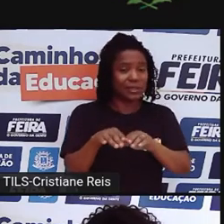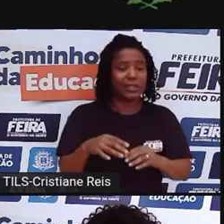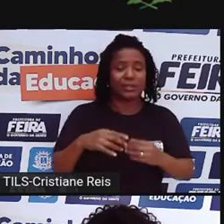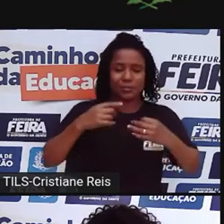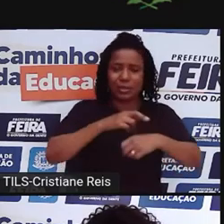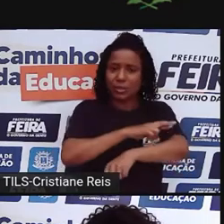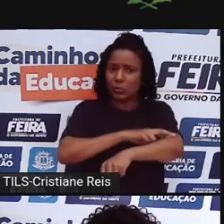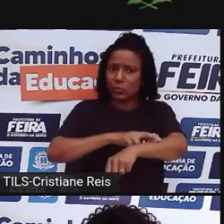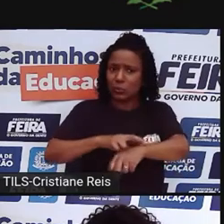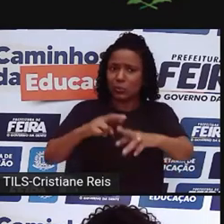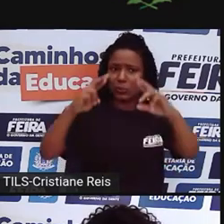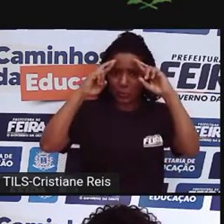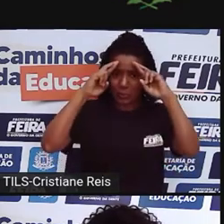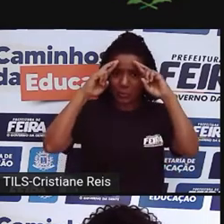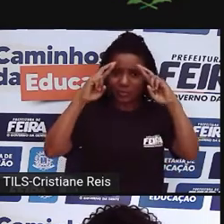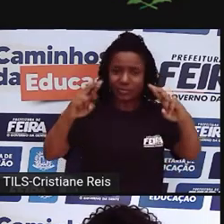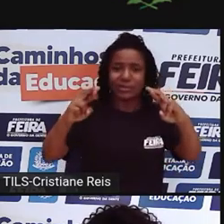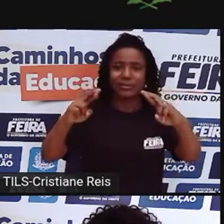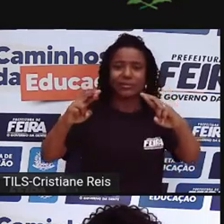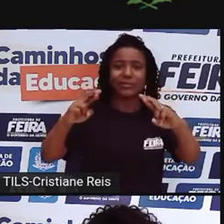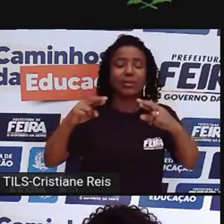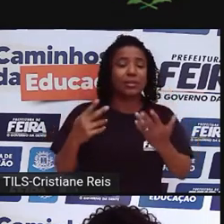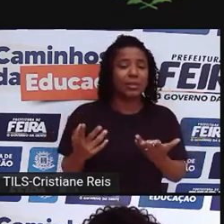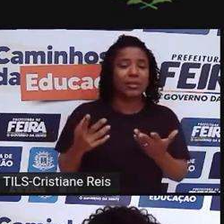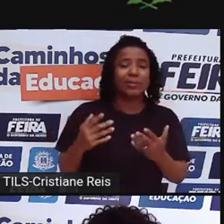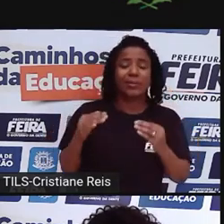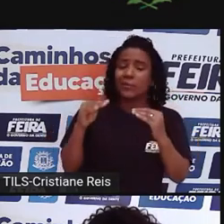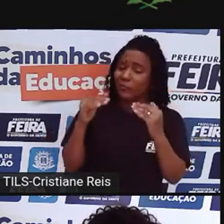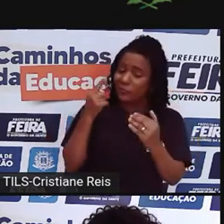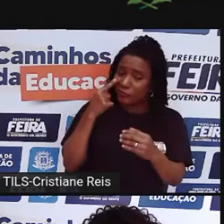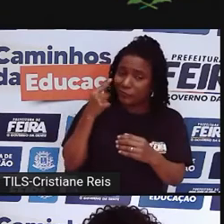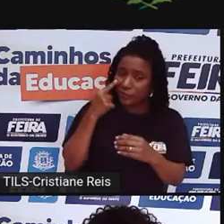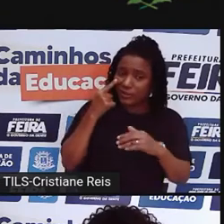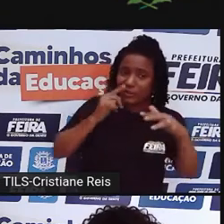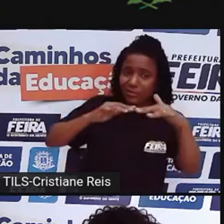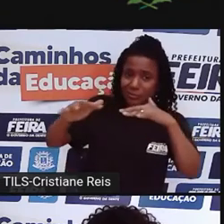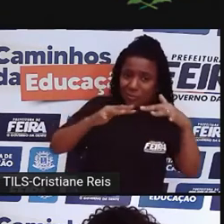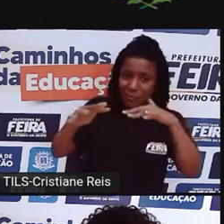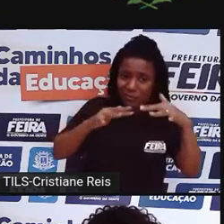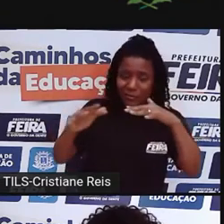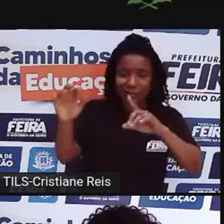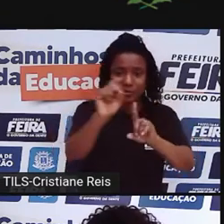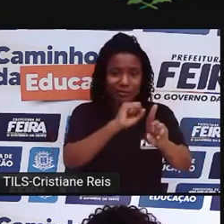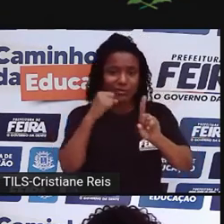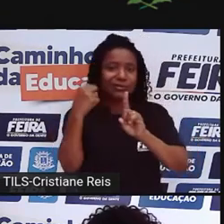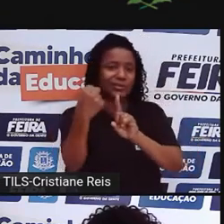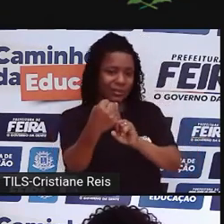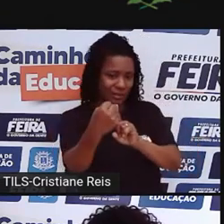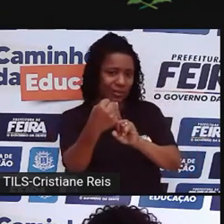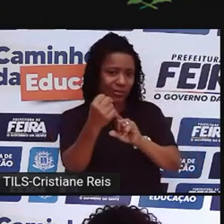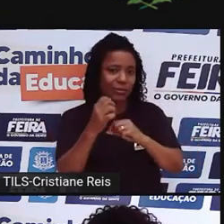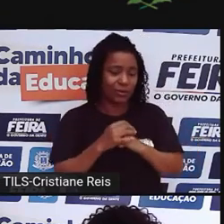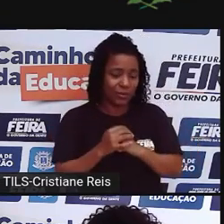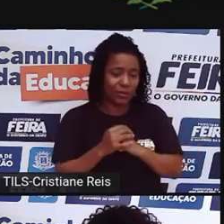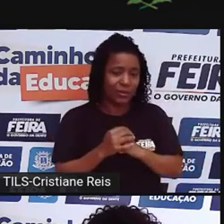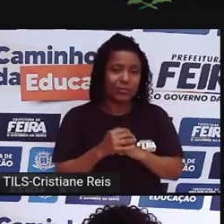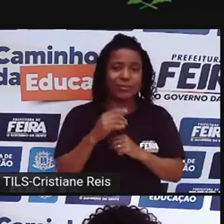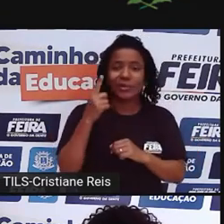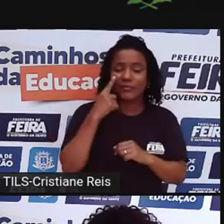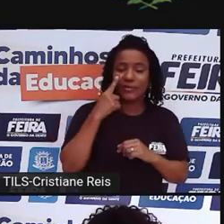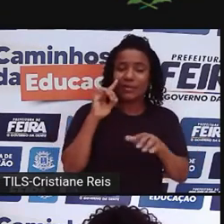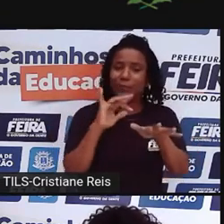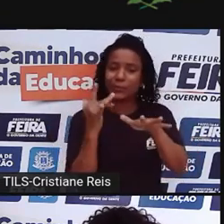movimentos da vida real, mas que começam e que têm atos importantes também nas mídias